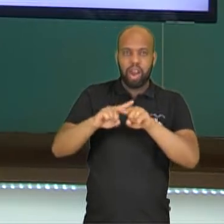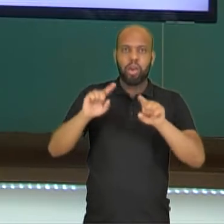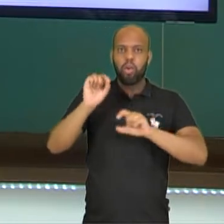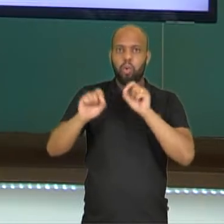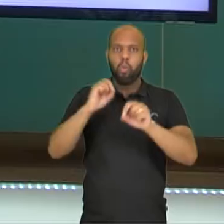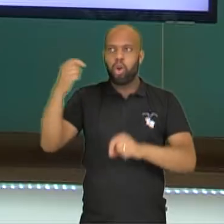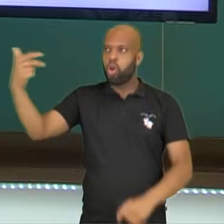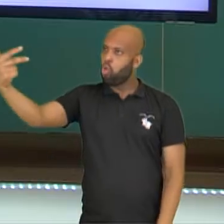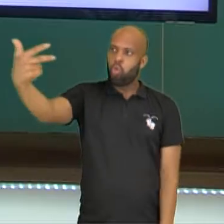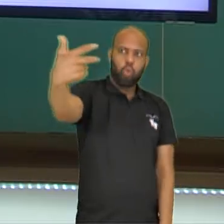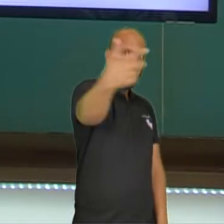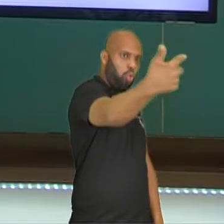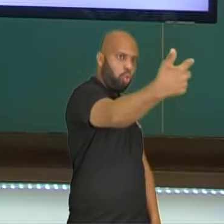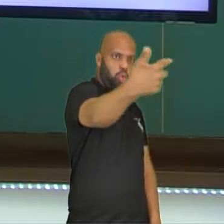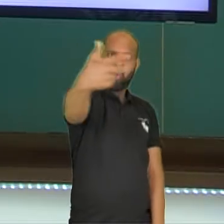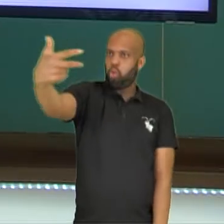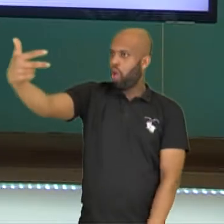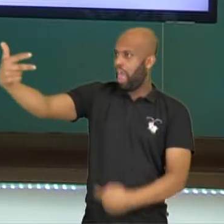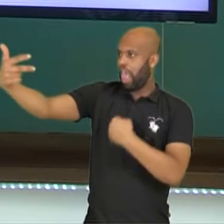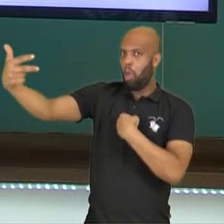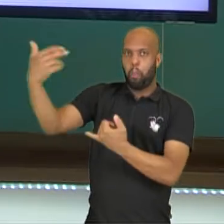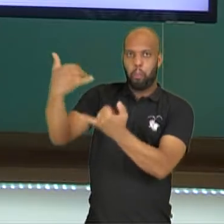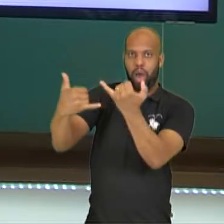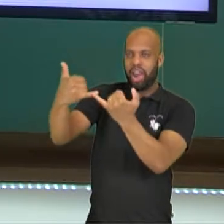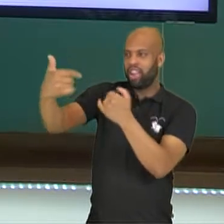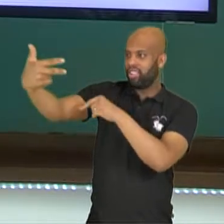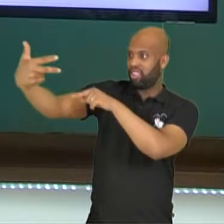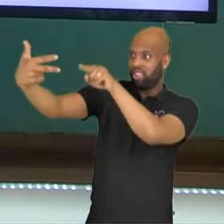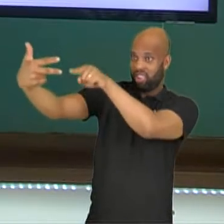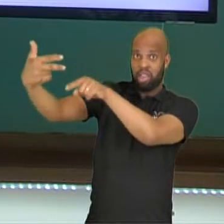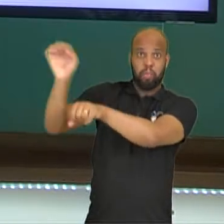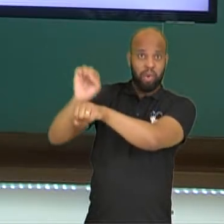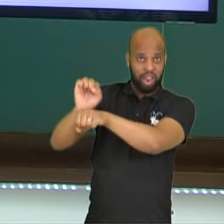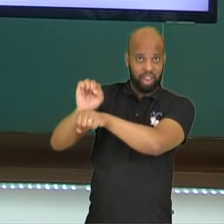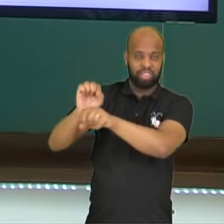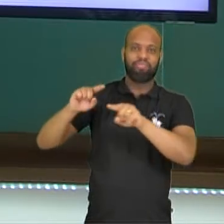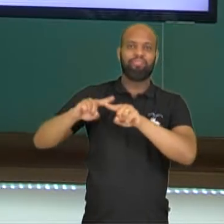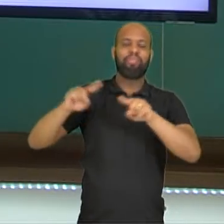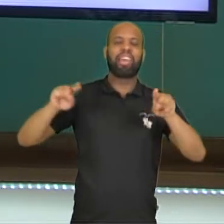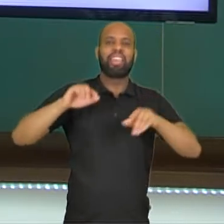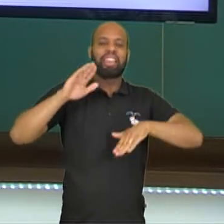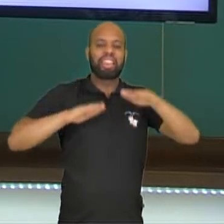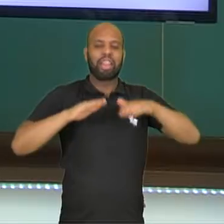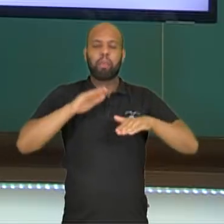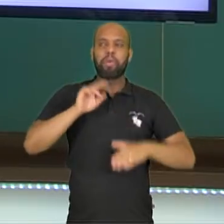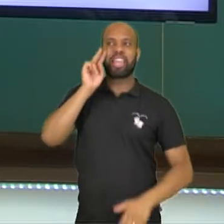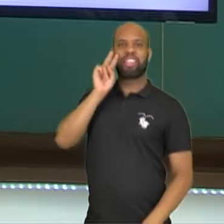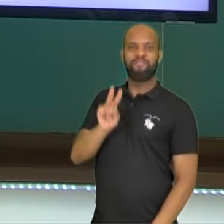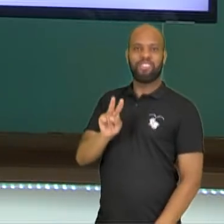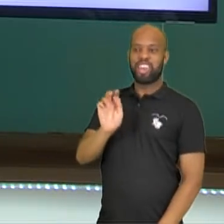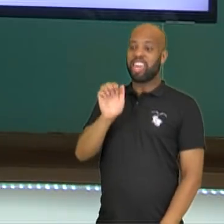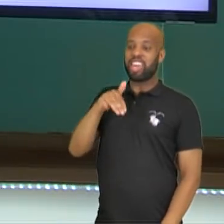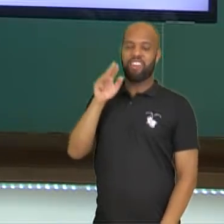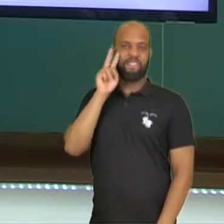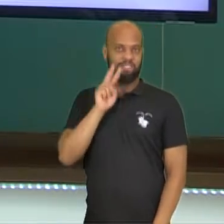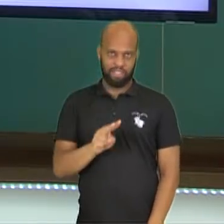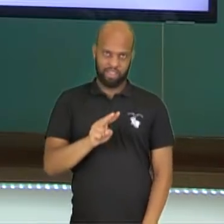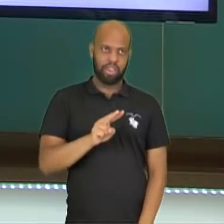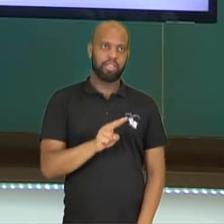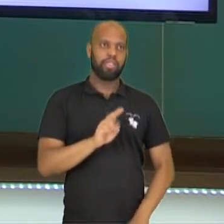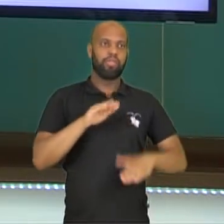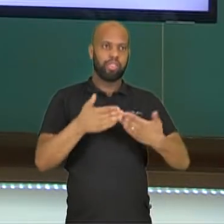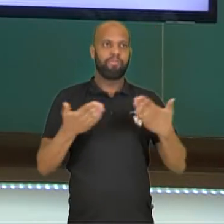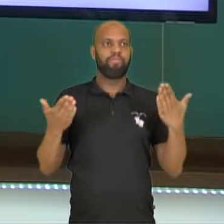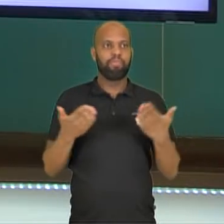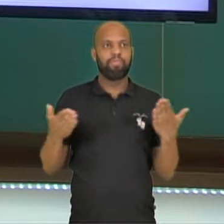volta, certo? Está em movimento é o que está em volta. Então, dependendo do referencial, realmente nós vamos achar alguma coisa em repouso, certo? Então, já